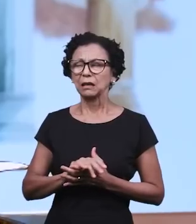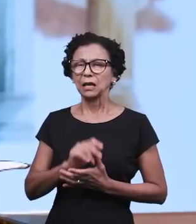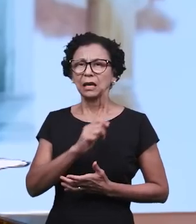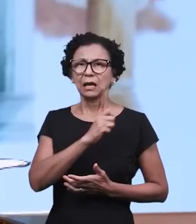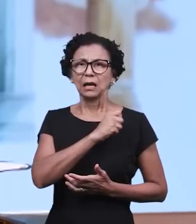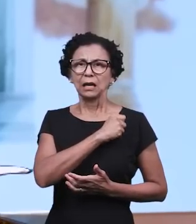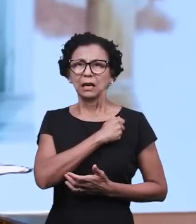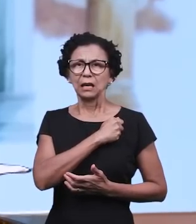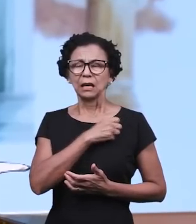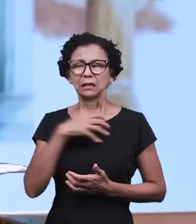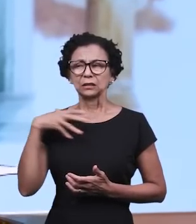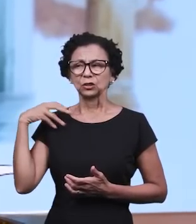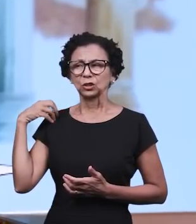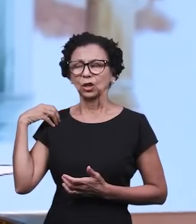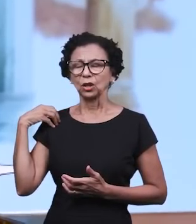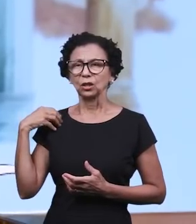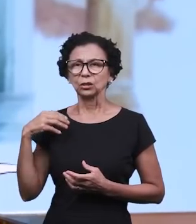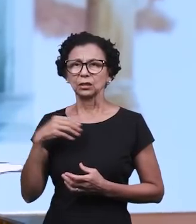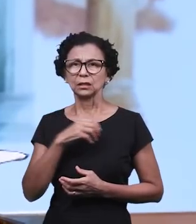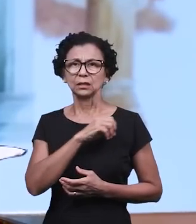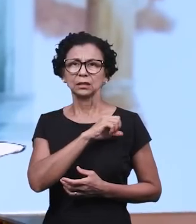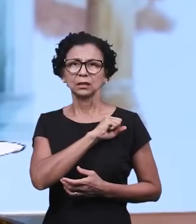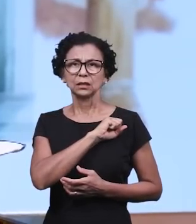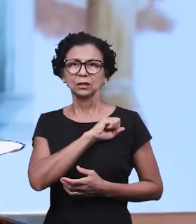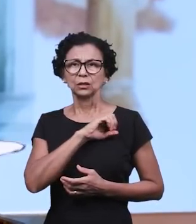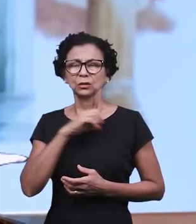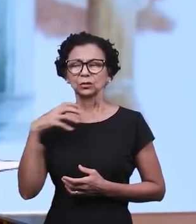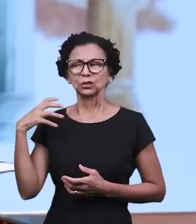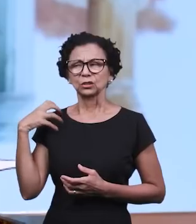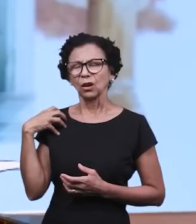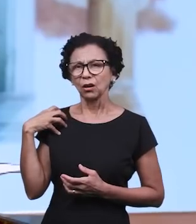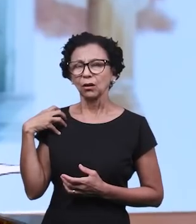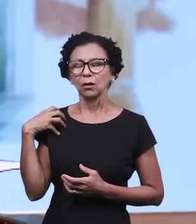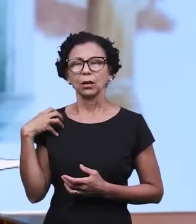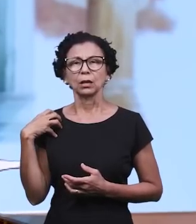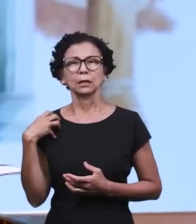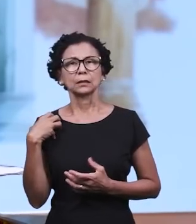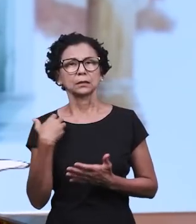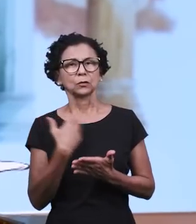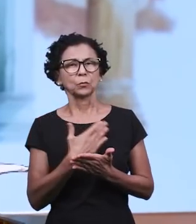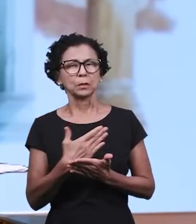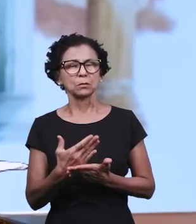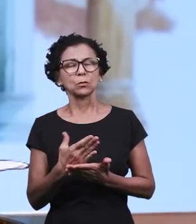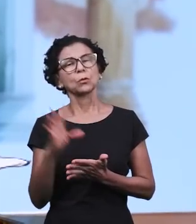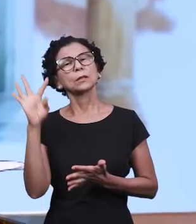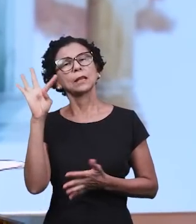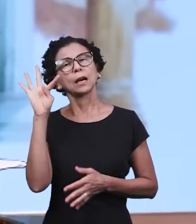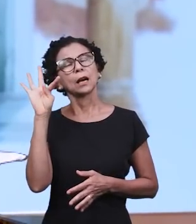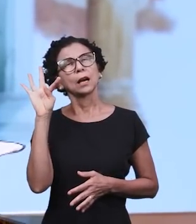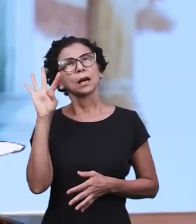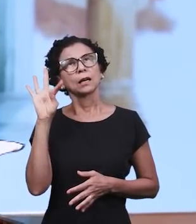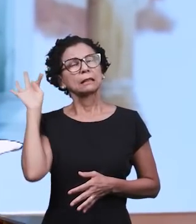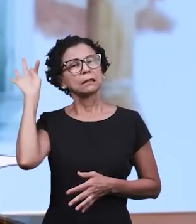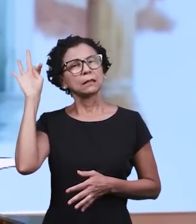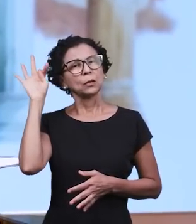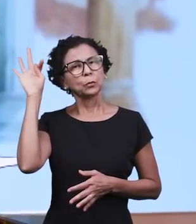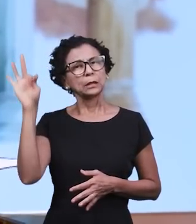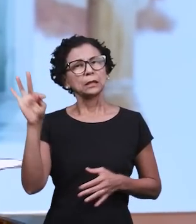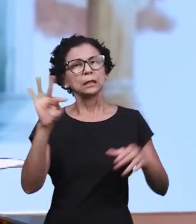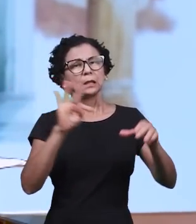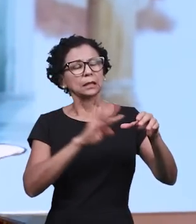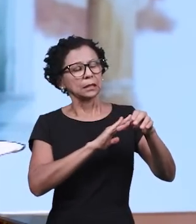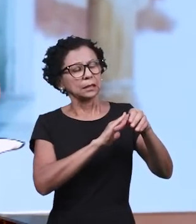a minha, né, experiência, né, nesse meio acadêmico e também profissional. Glória a Deus. Tem essa parte da apresentação,